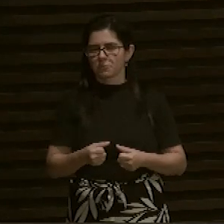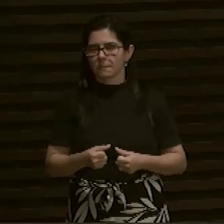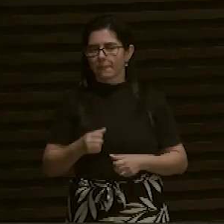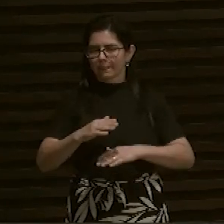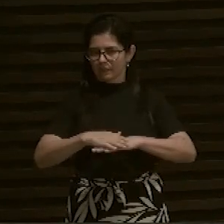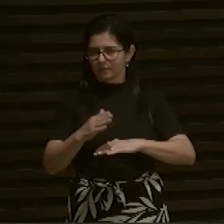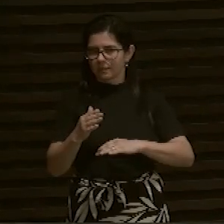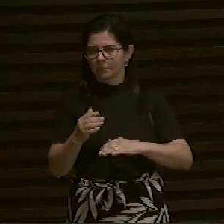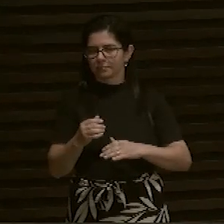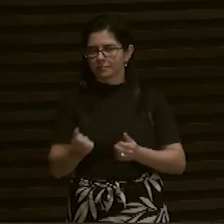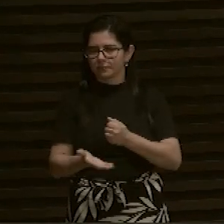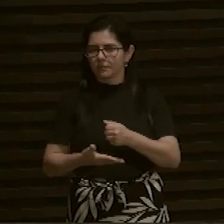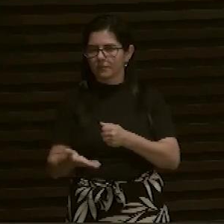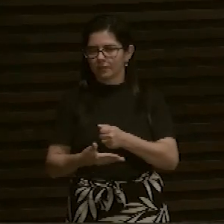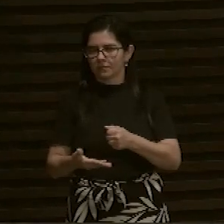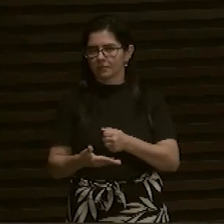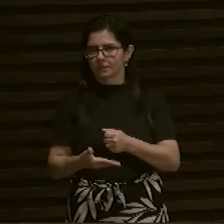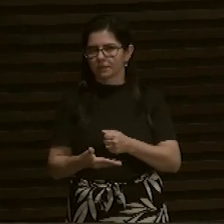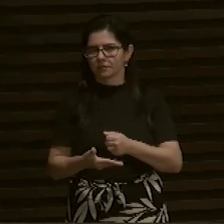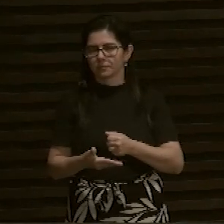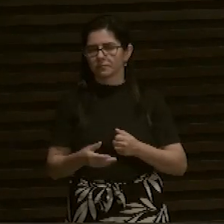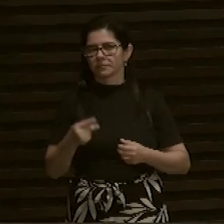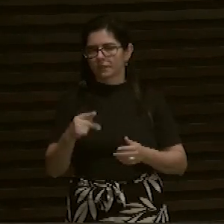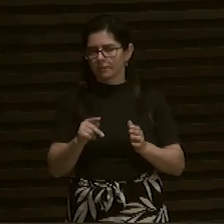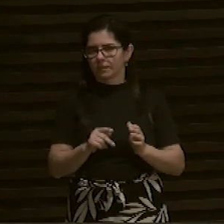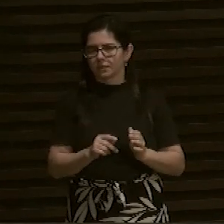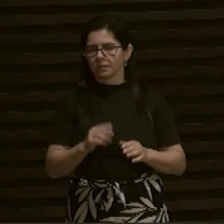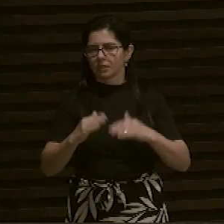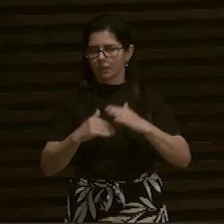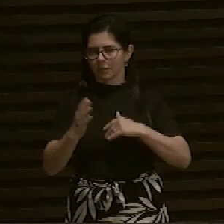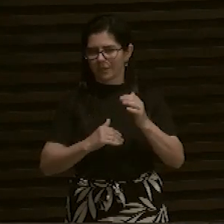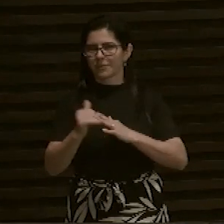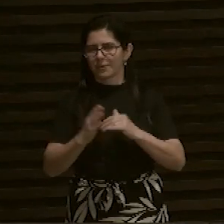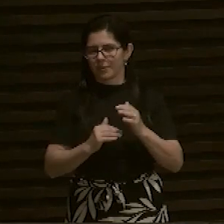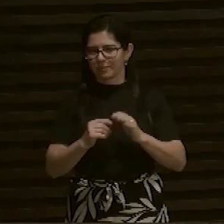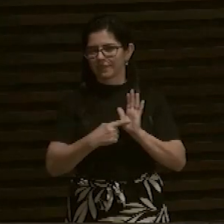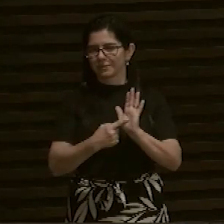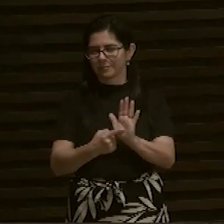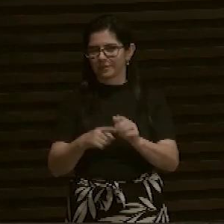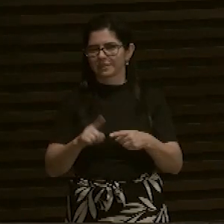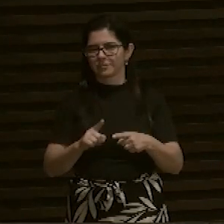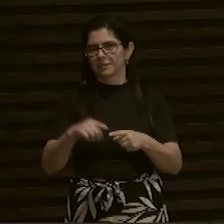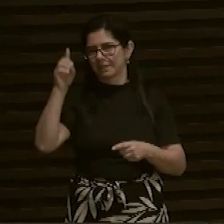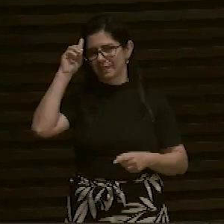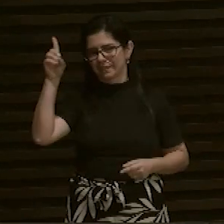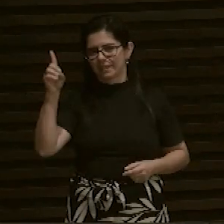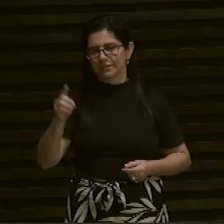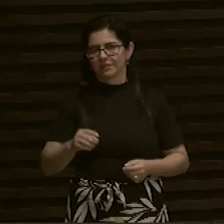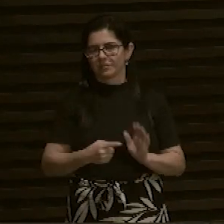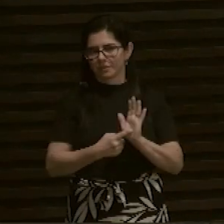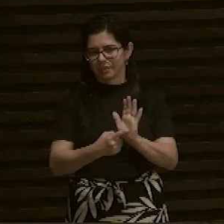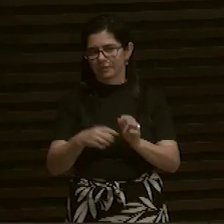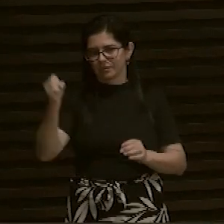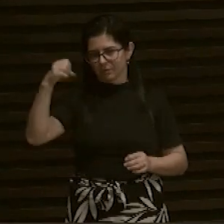palha, sua obra será mostrada, porque o dia atrará a luz, pois será revelada pelo fogo que provará a qualidade da